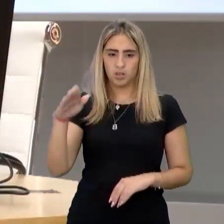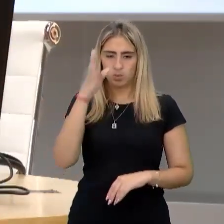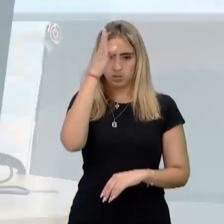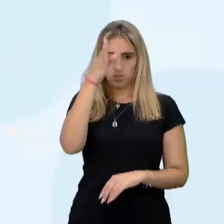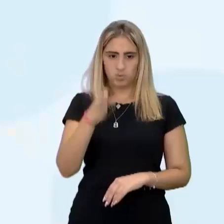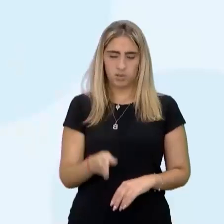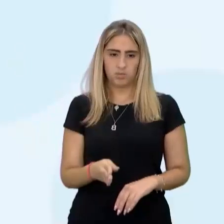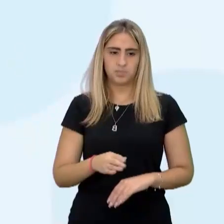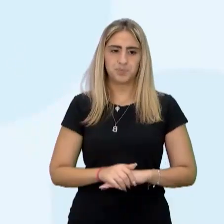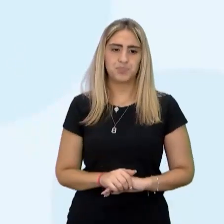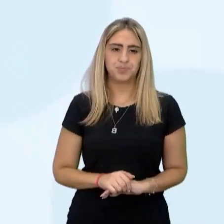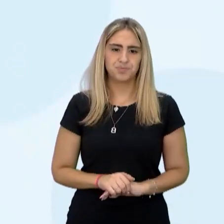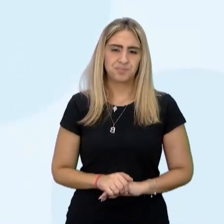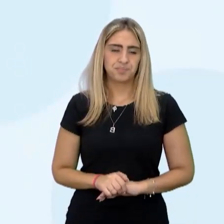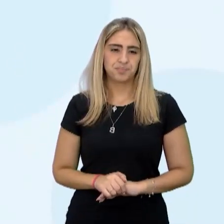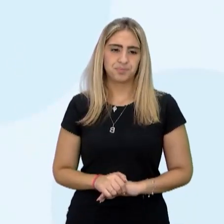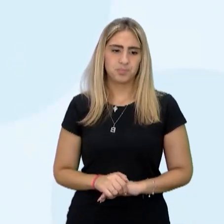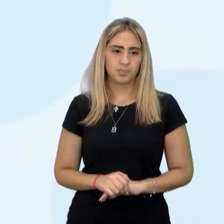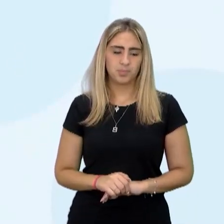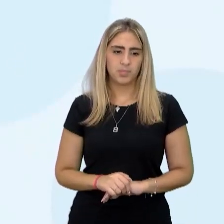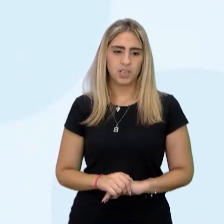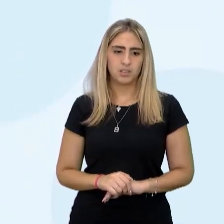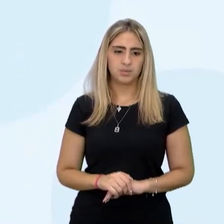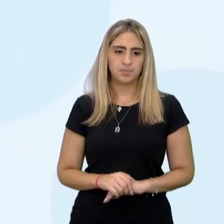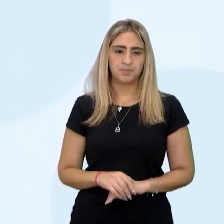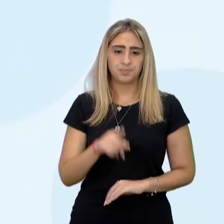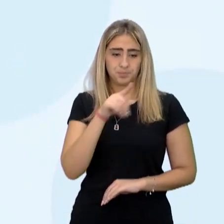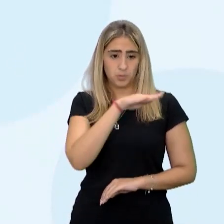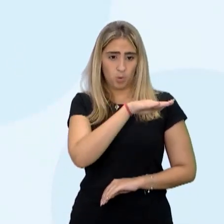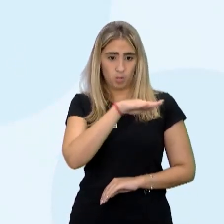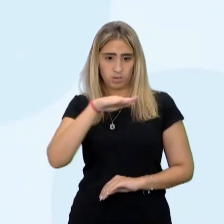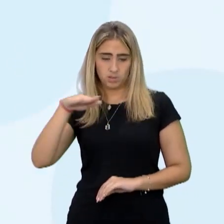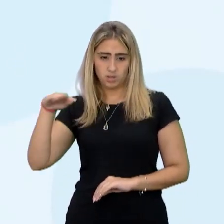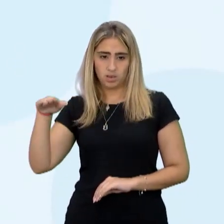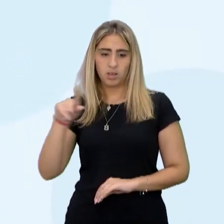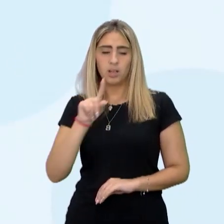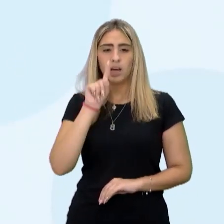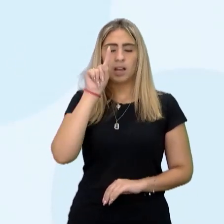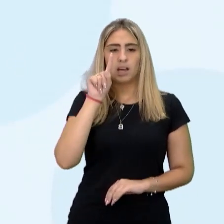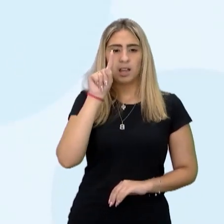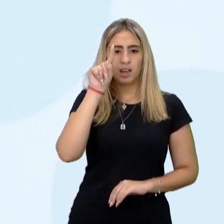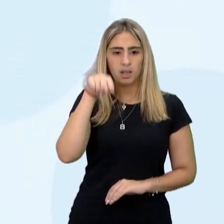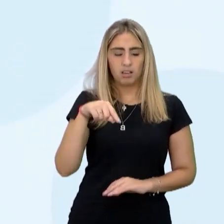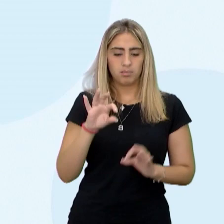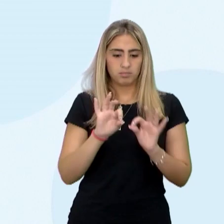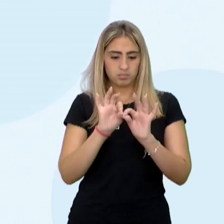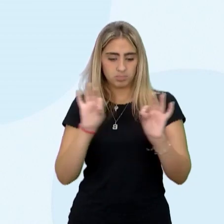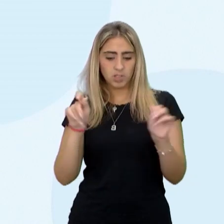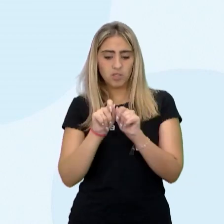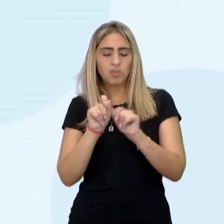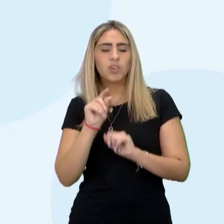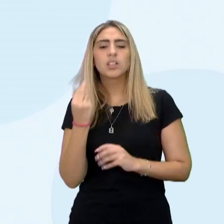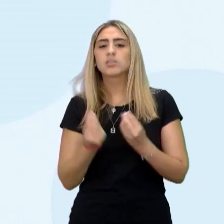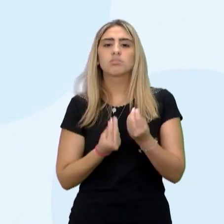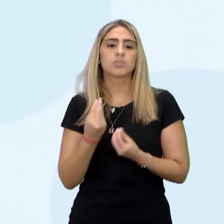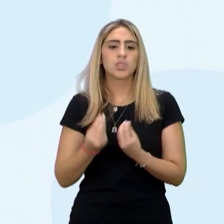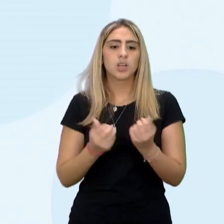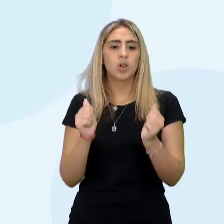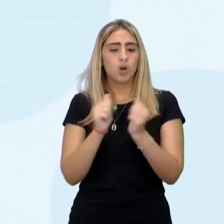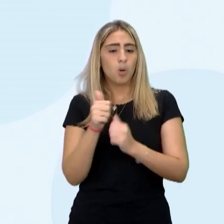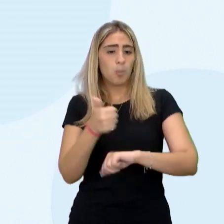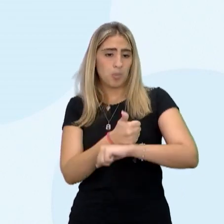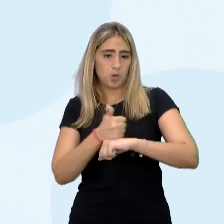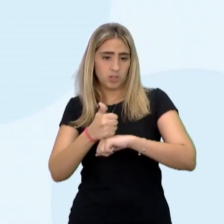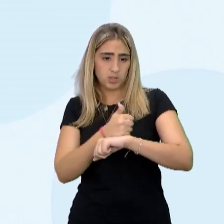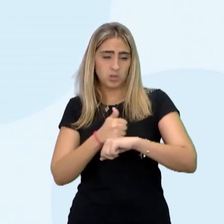favor. A grosso modo, a gente pode dizer que o alinhamento horizontal é aquele alinhamento que a gente faz com os